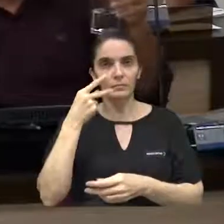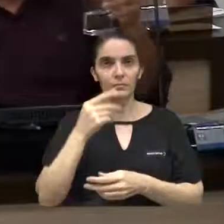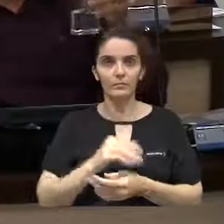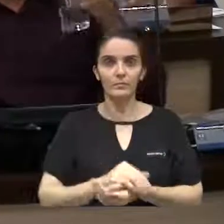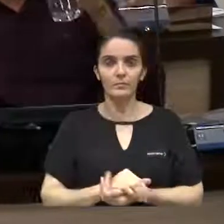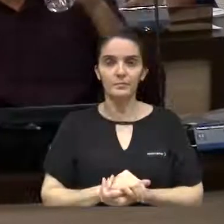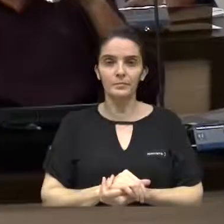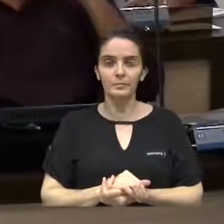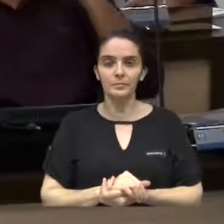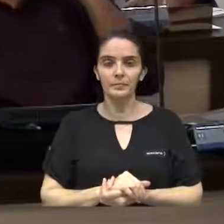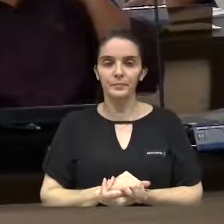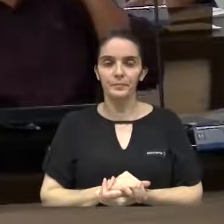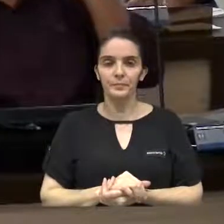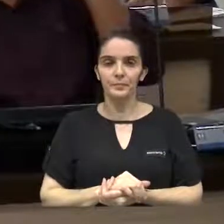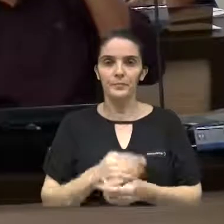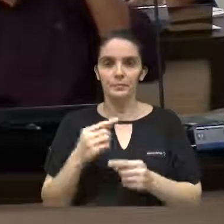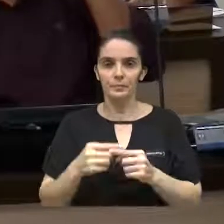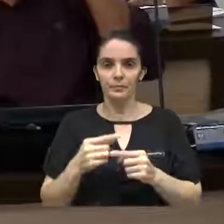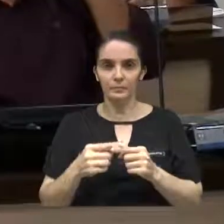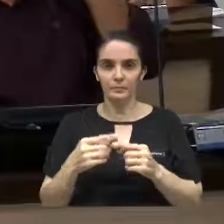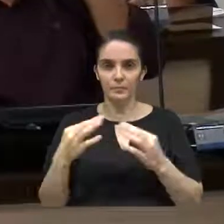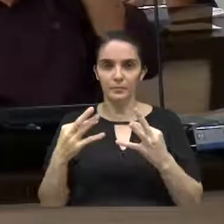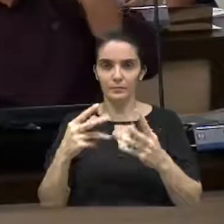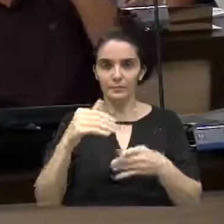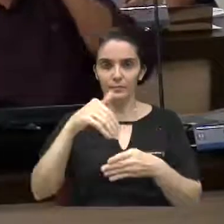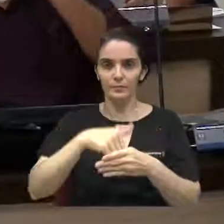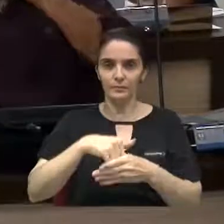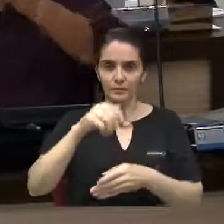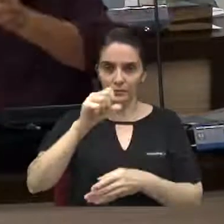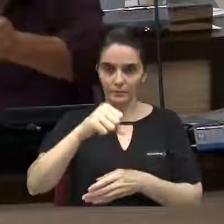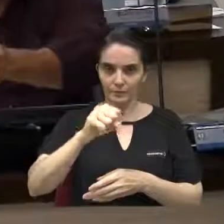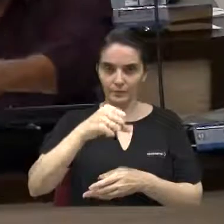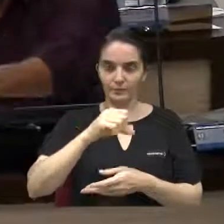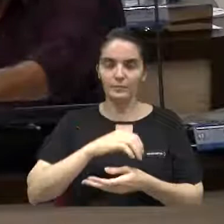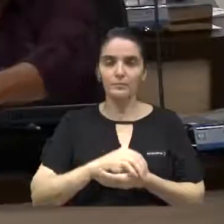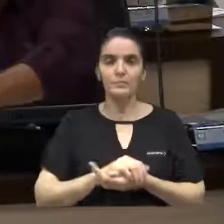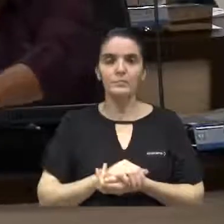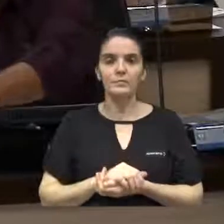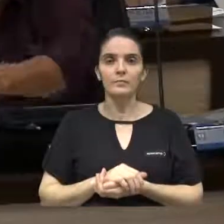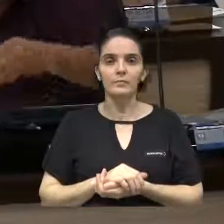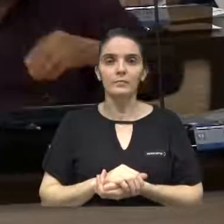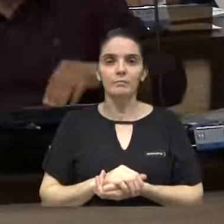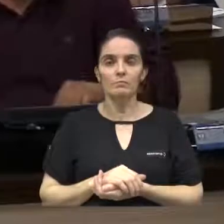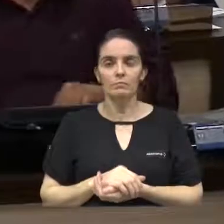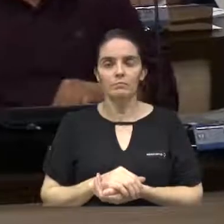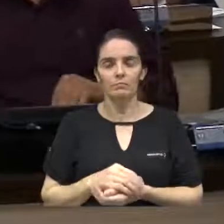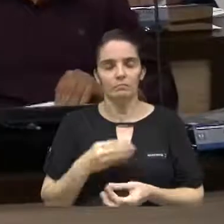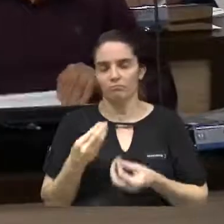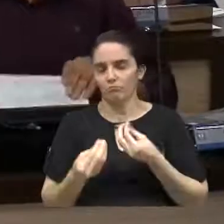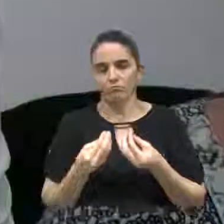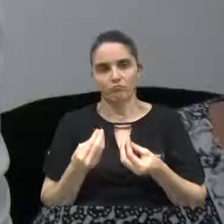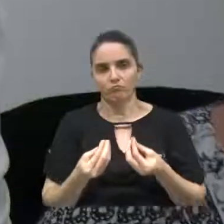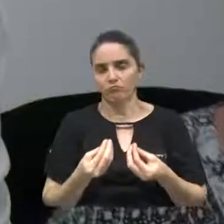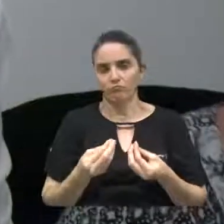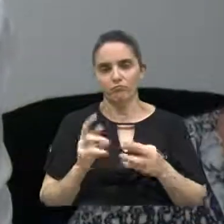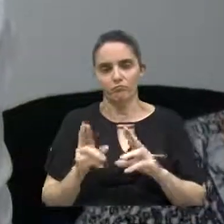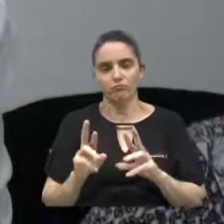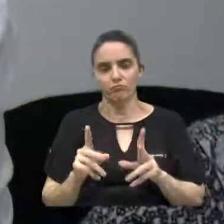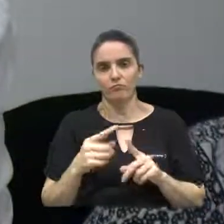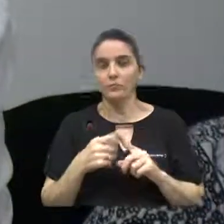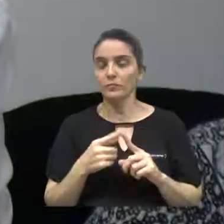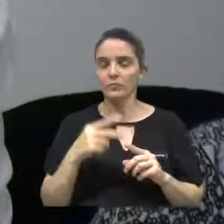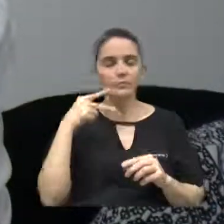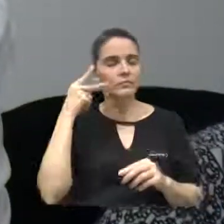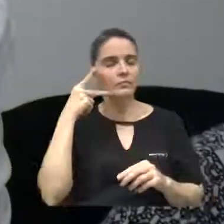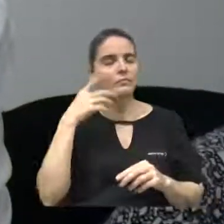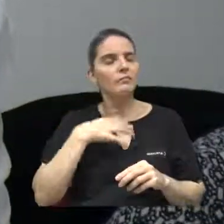pela disposição, estar todos votando a favor desse projeto. Não seria diferente. Os vereadores têm a sensibilidade